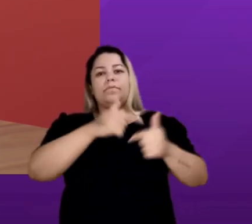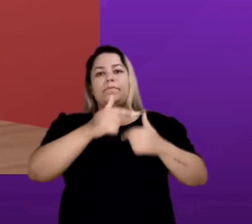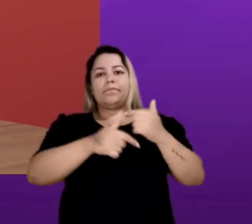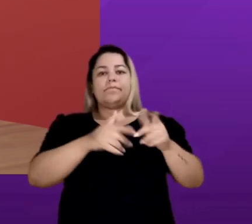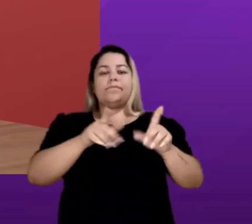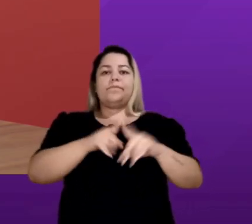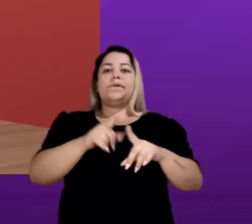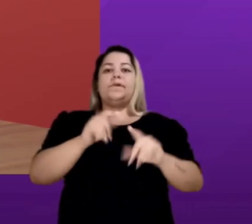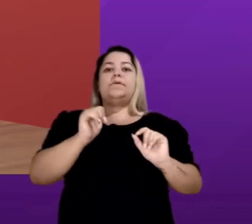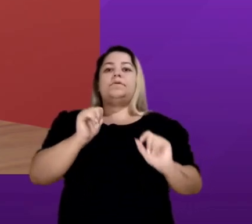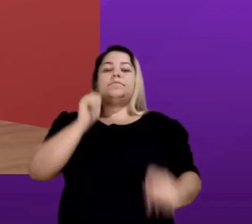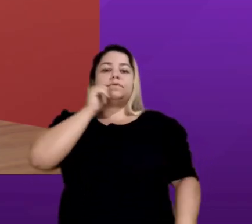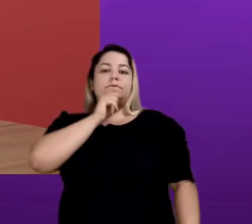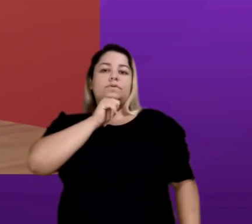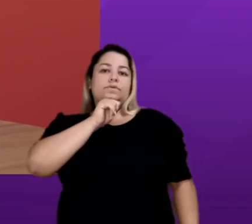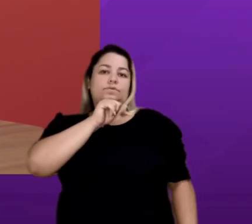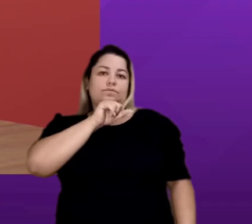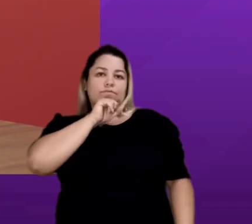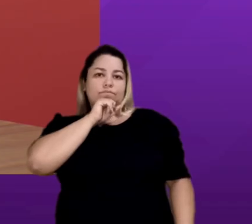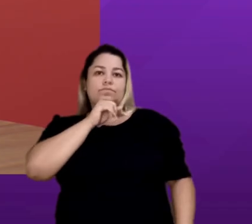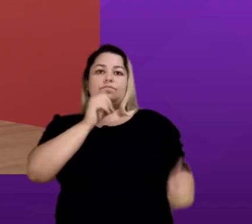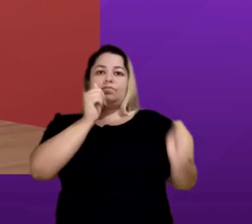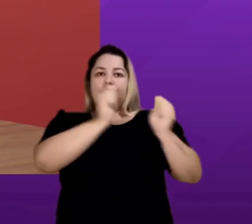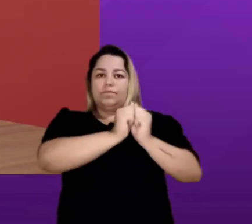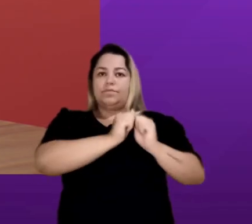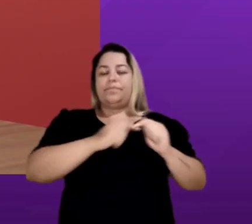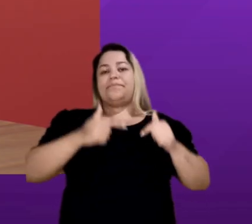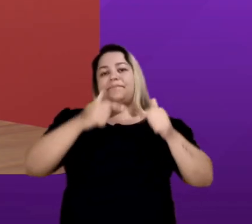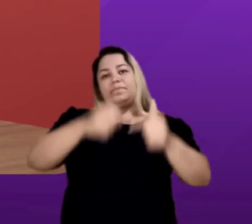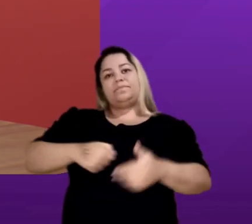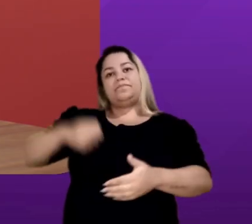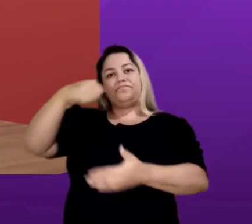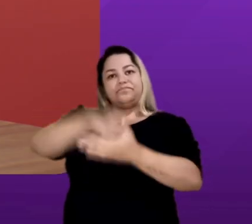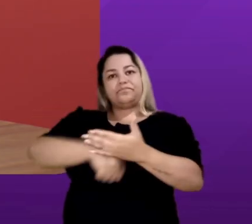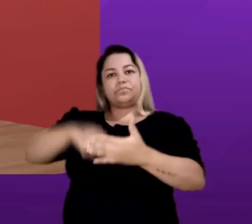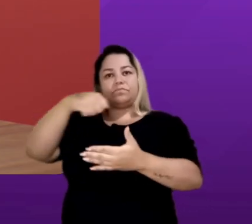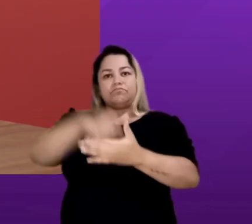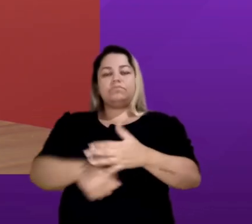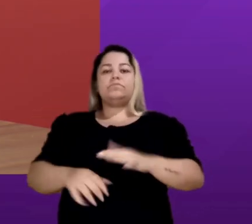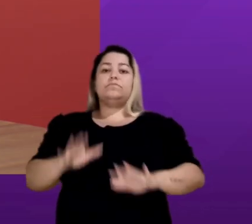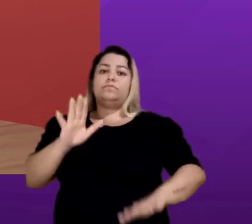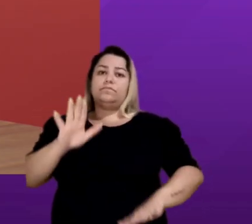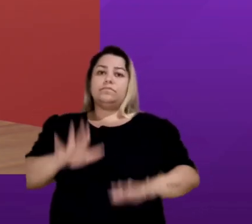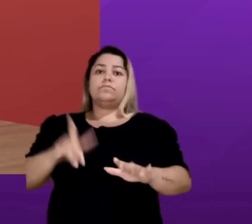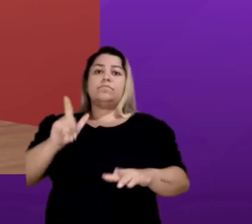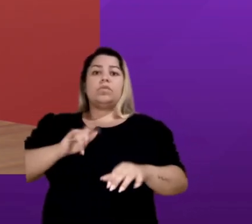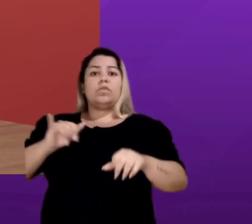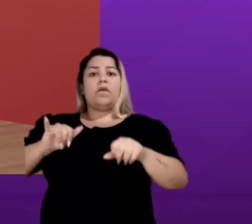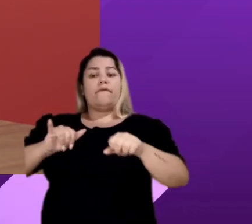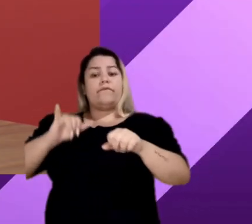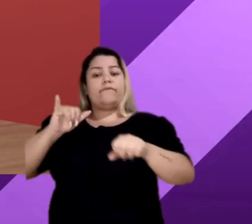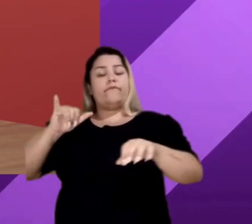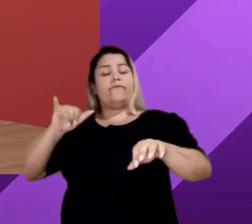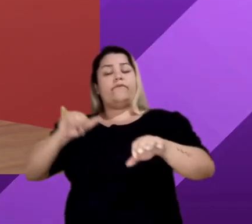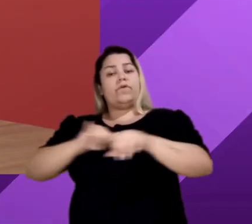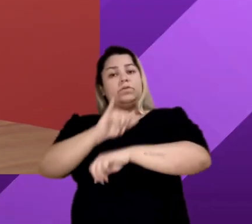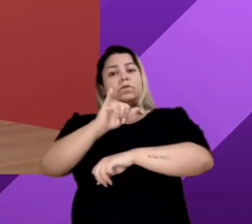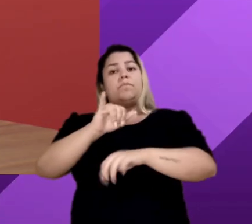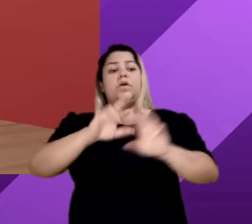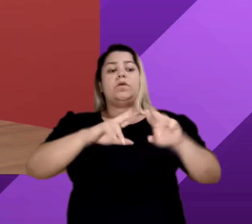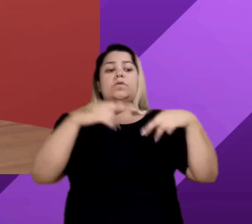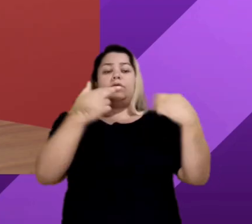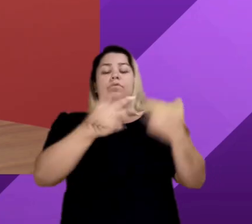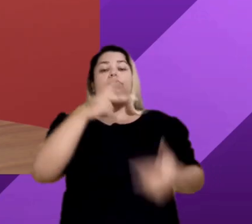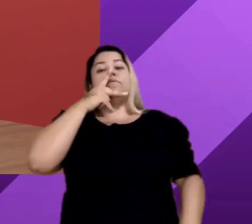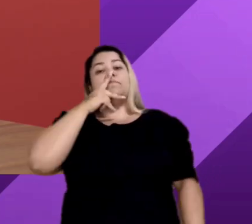a presença, você como militante, muitas vezes ter que faltar uma reunião de pais,